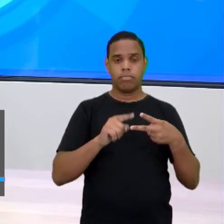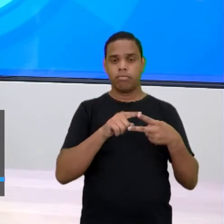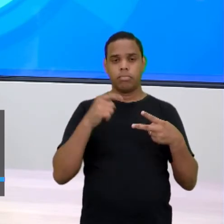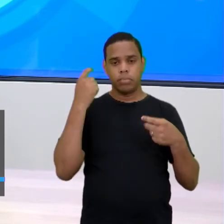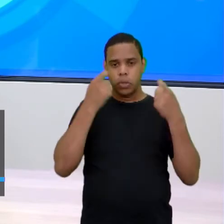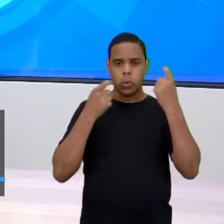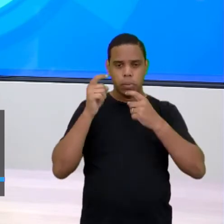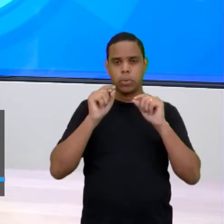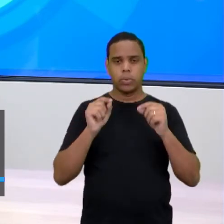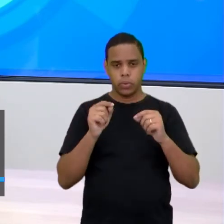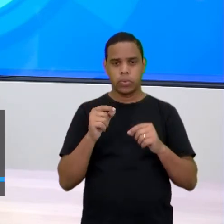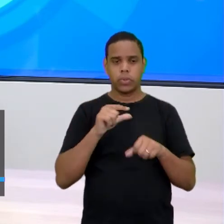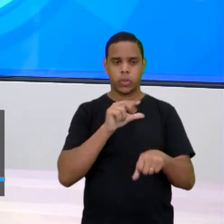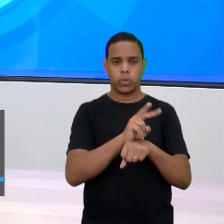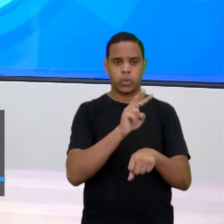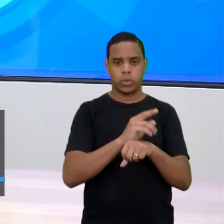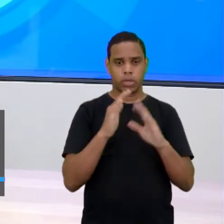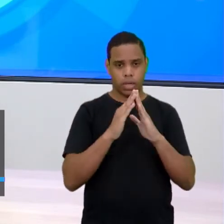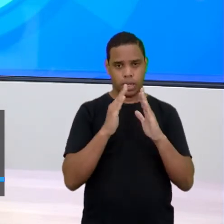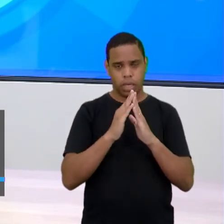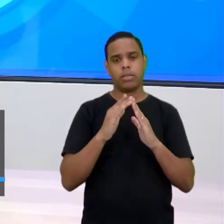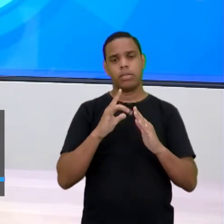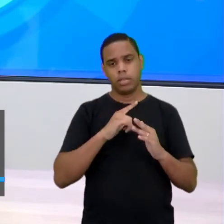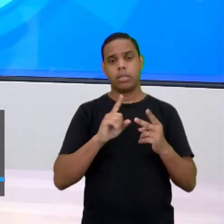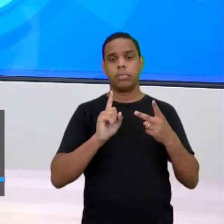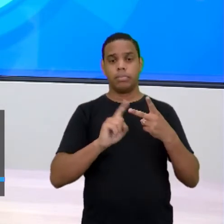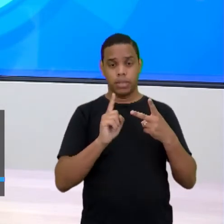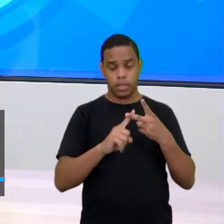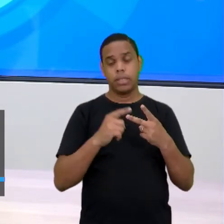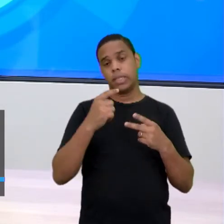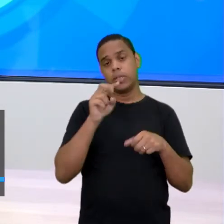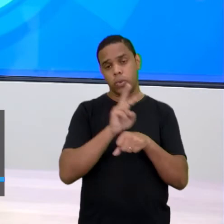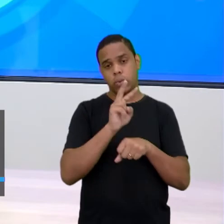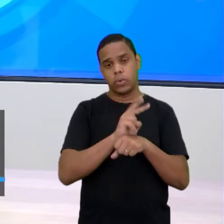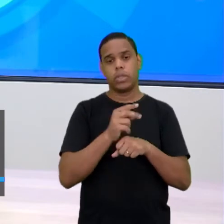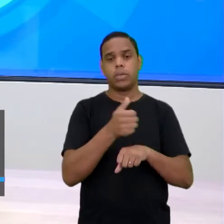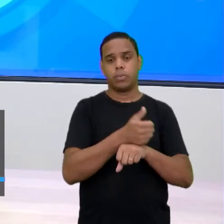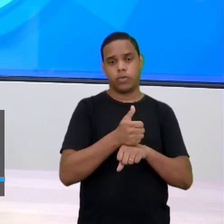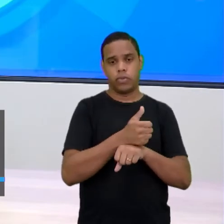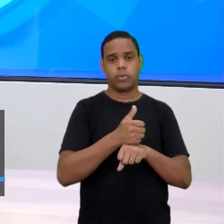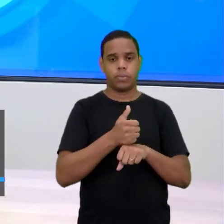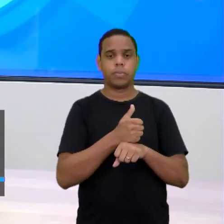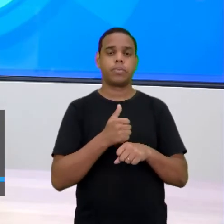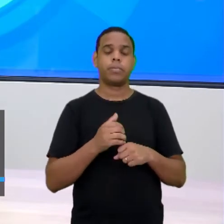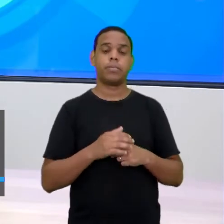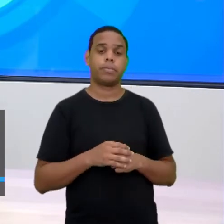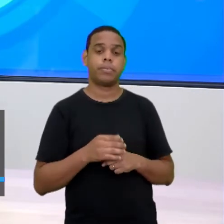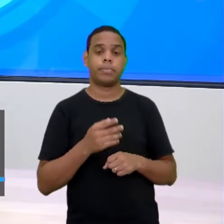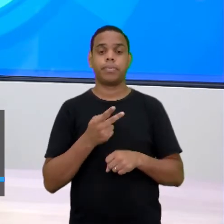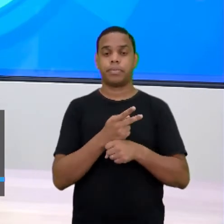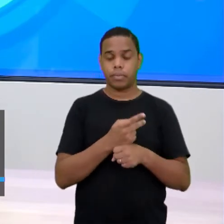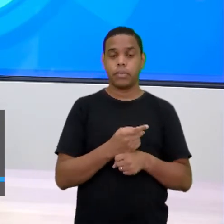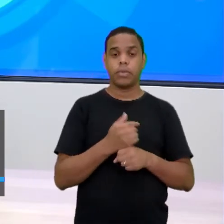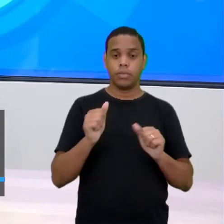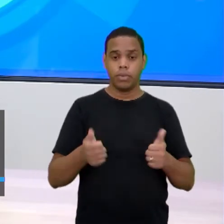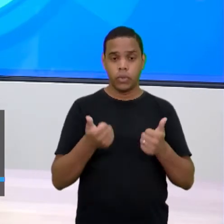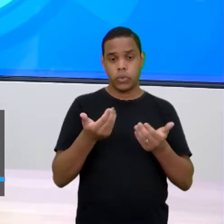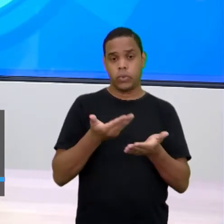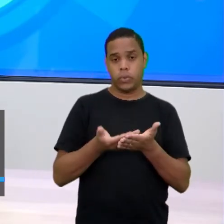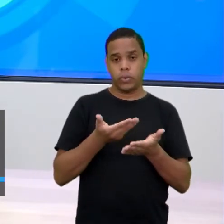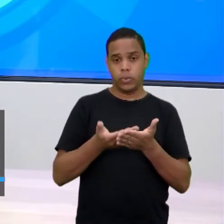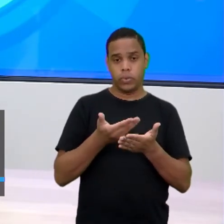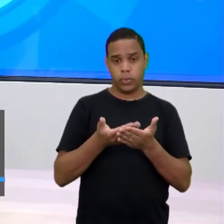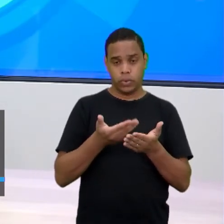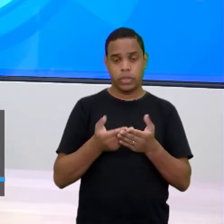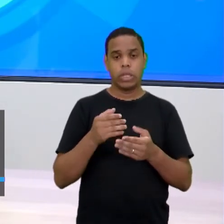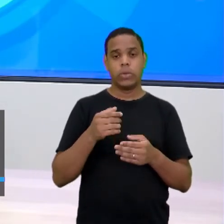questão aí dos afazeres de casa, mas também tem o seu lado profissional. Então, buscando aí melhorar nos estudos, né, chegando